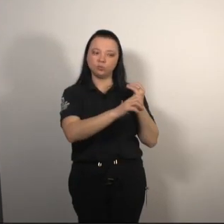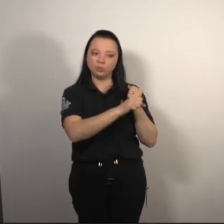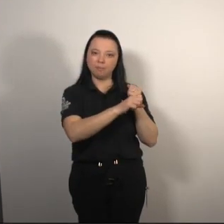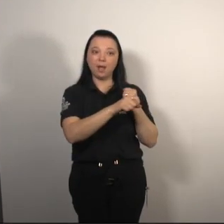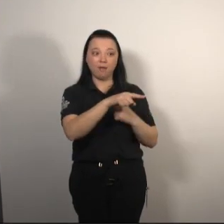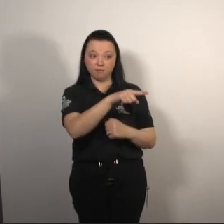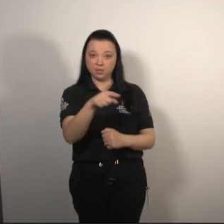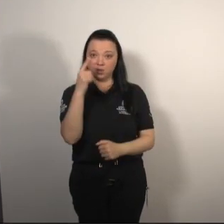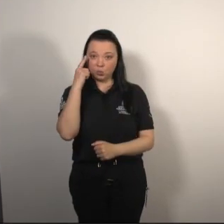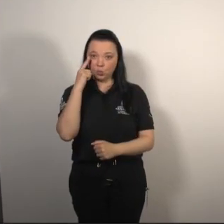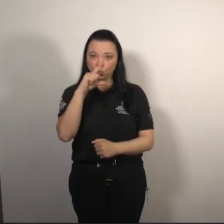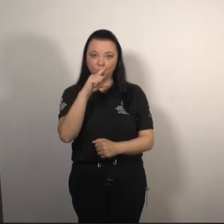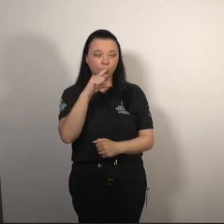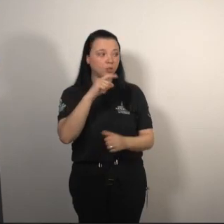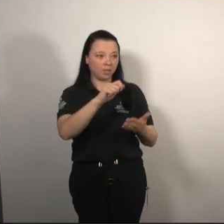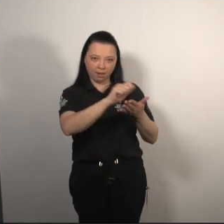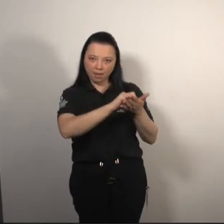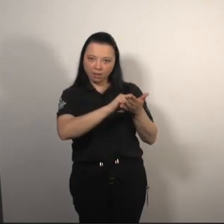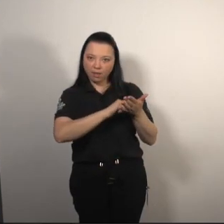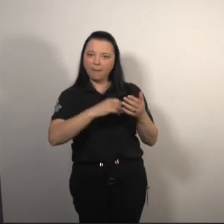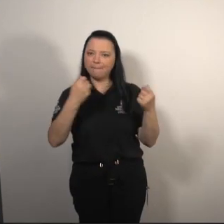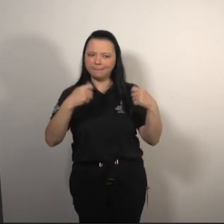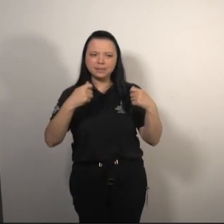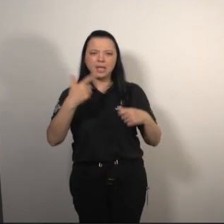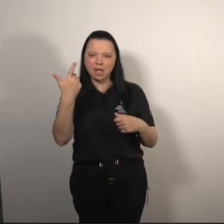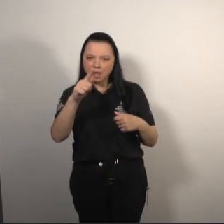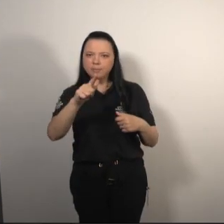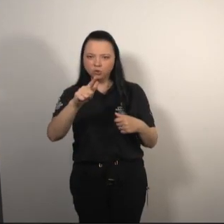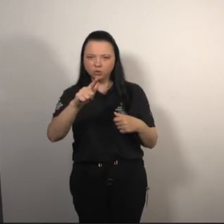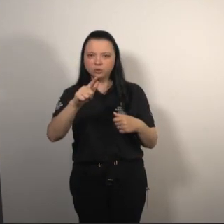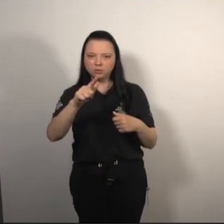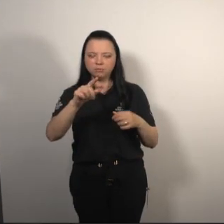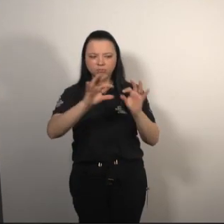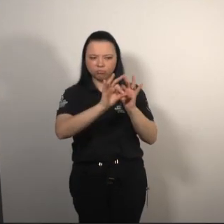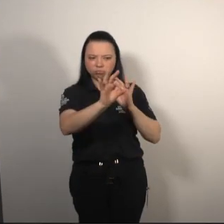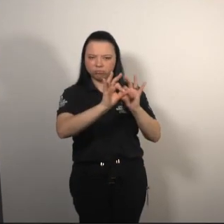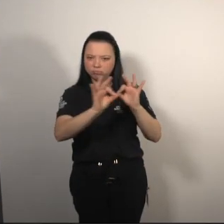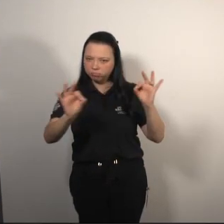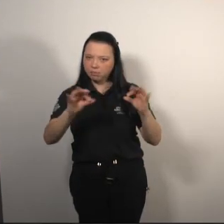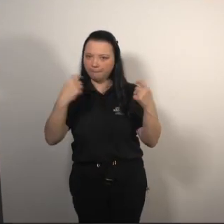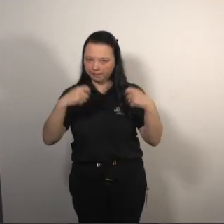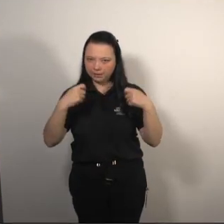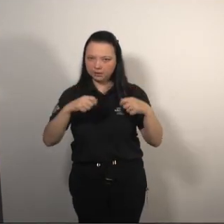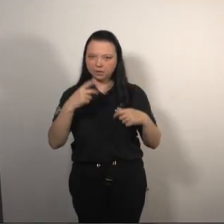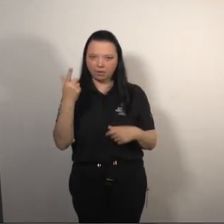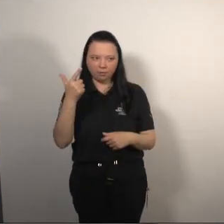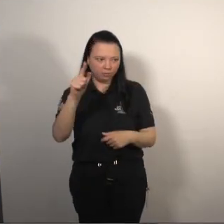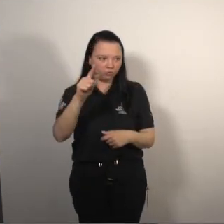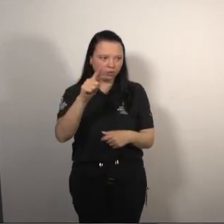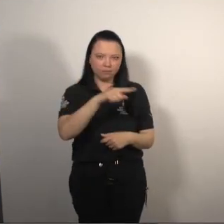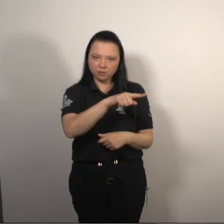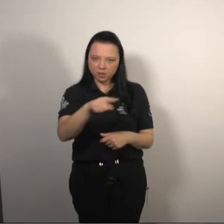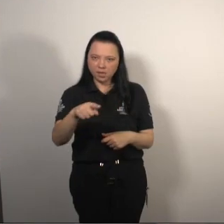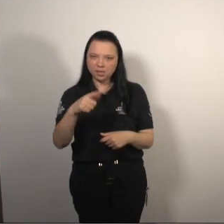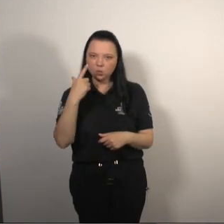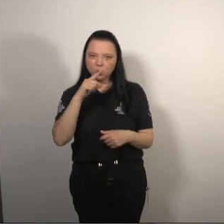conseguiram anotar todos? Precisa repetir algum de empregos diretos, indiretos, de metragem, de juntos, alguma coisa? Conseguiram anotar todos?